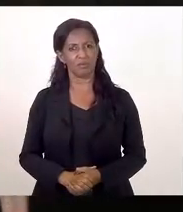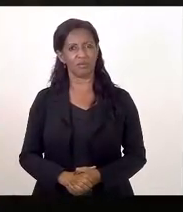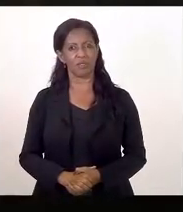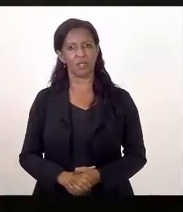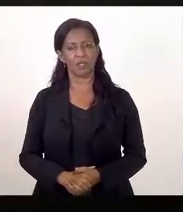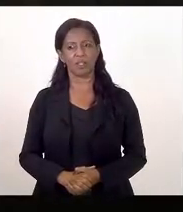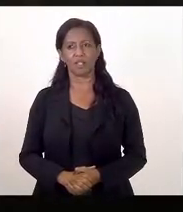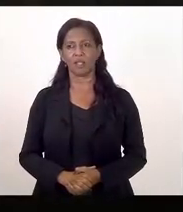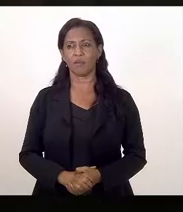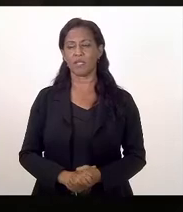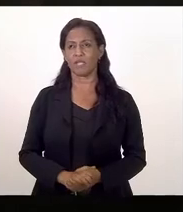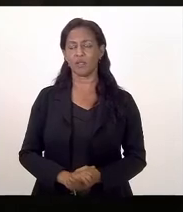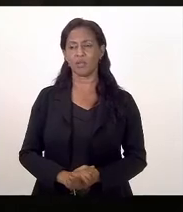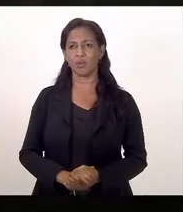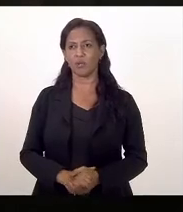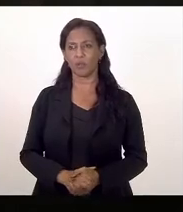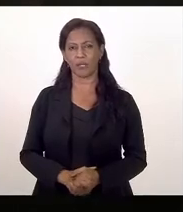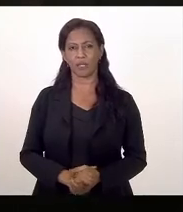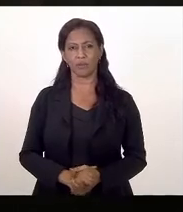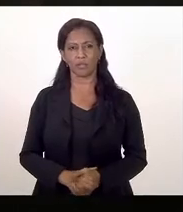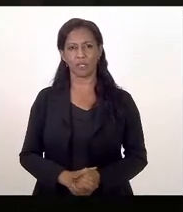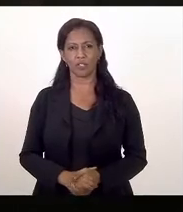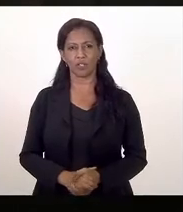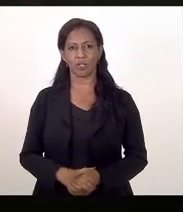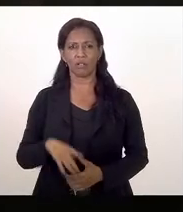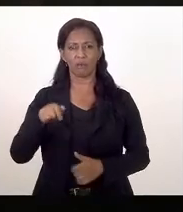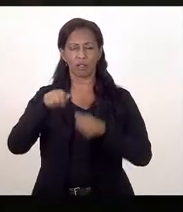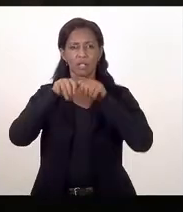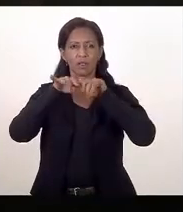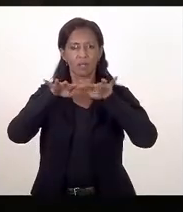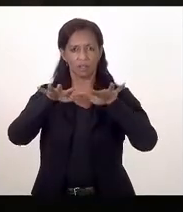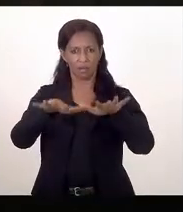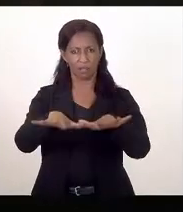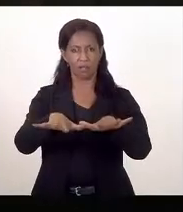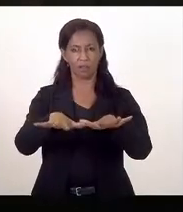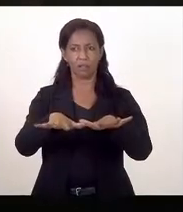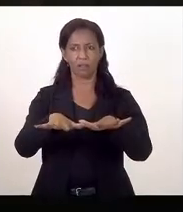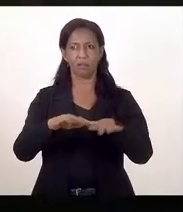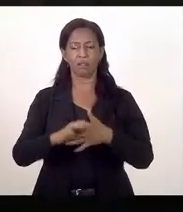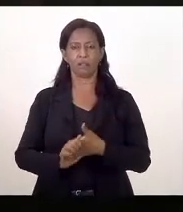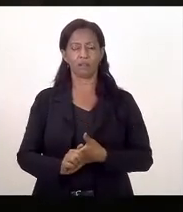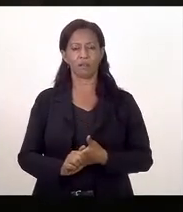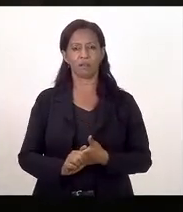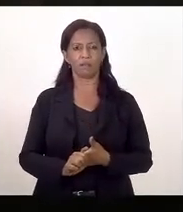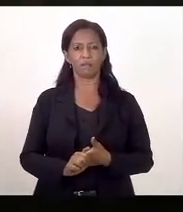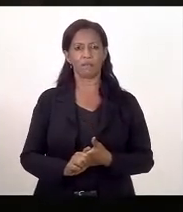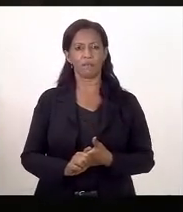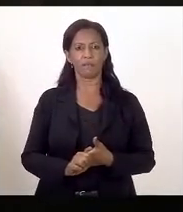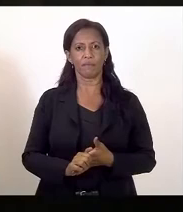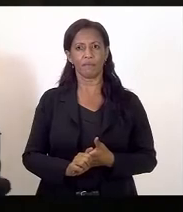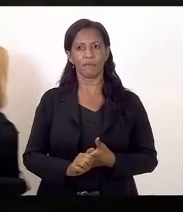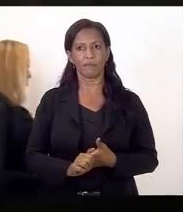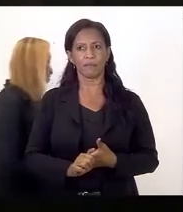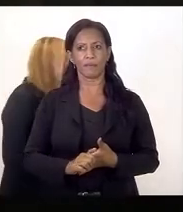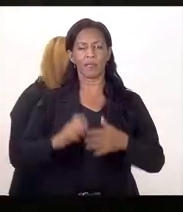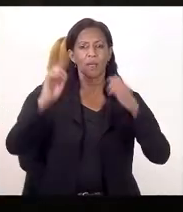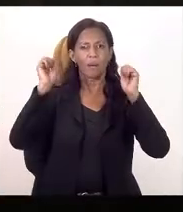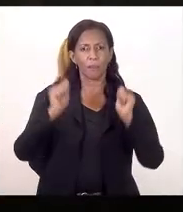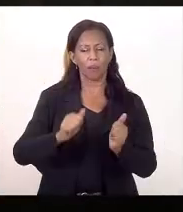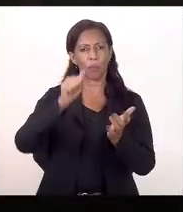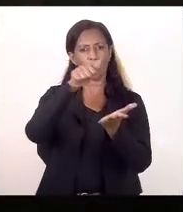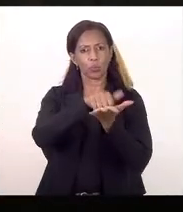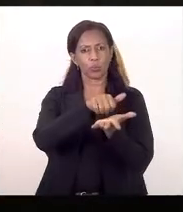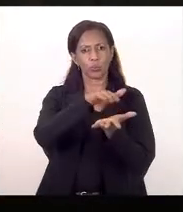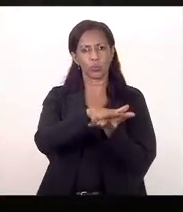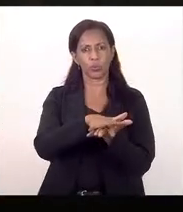a esta pandemia, olha, realmente é um negócio que ninguém pode conceber.